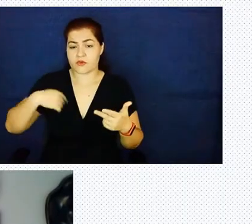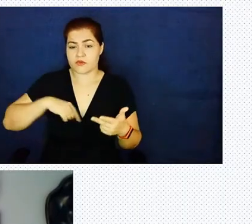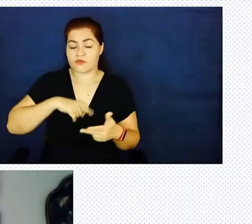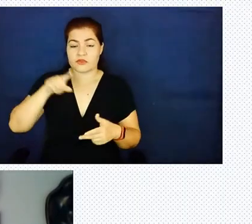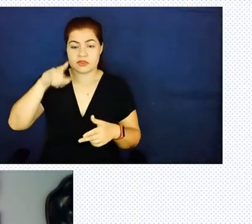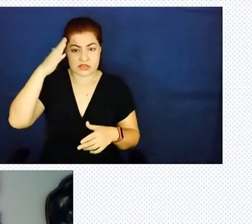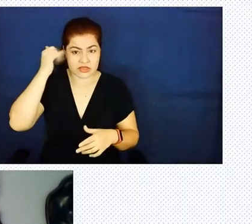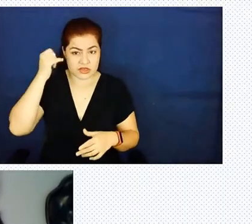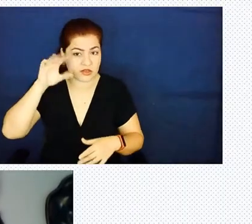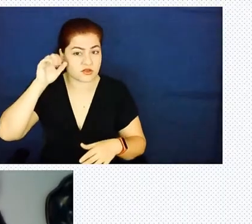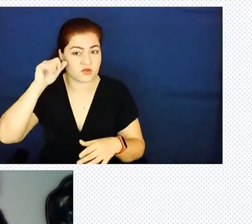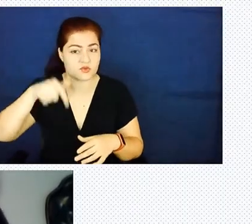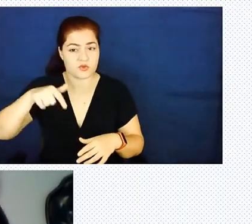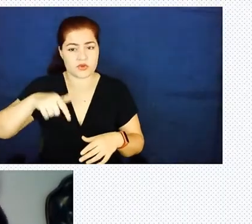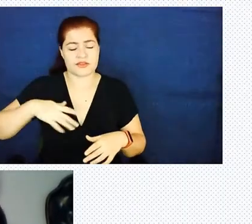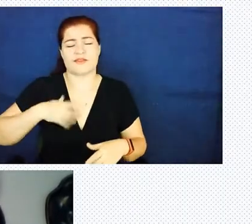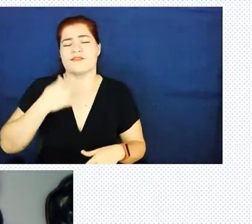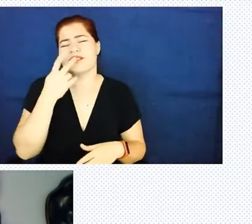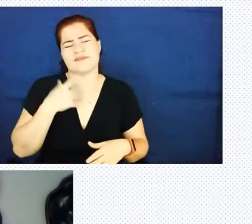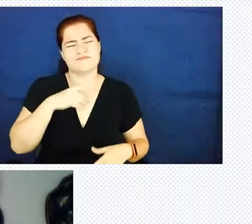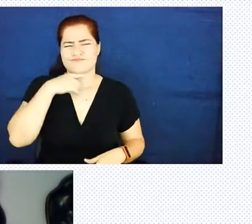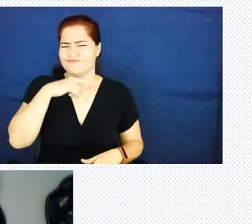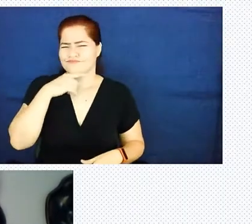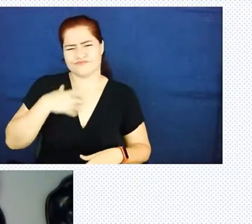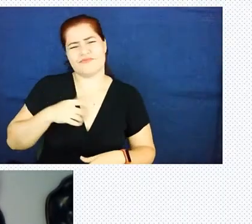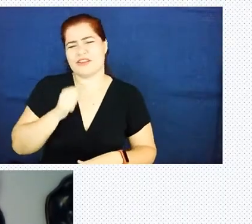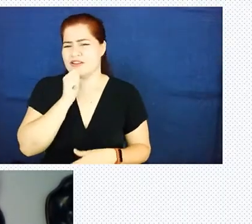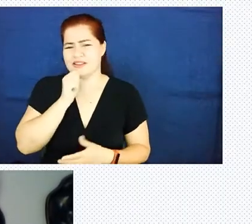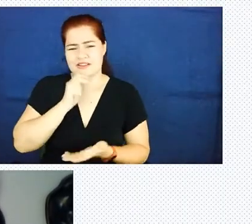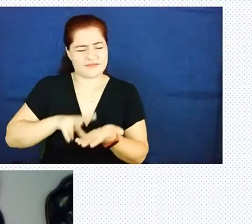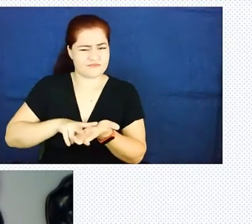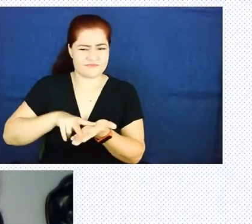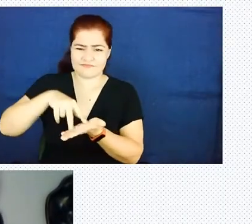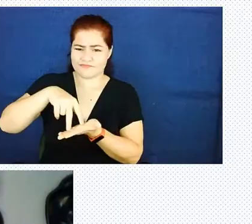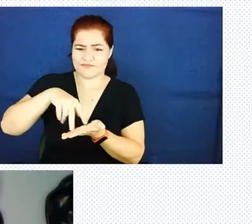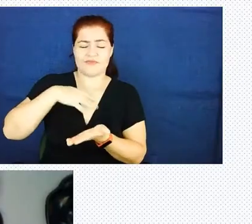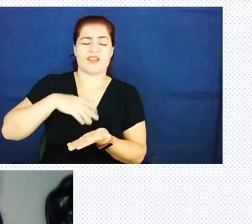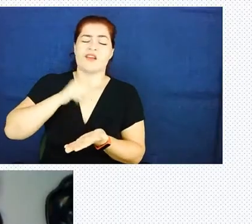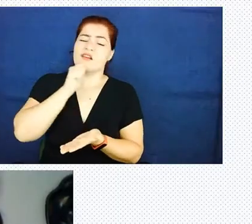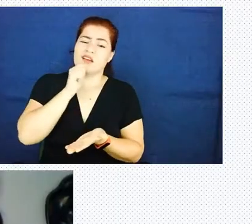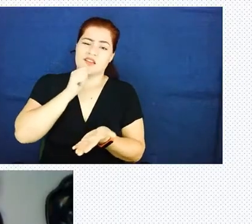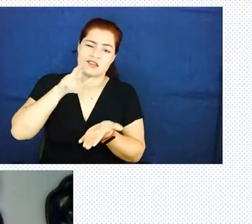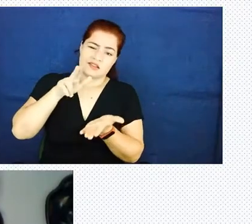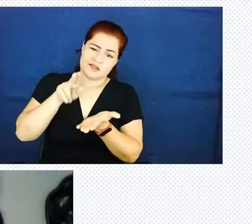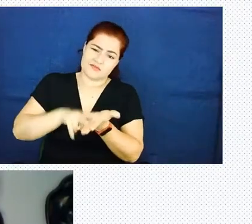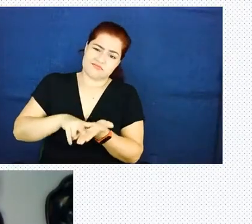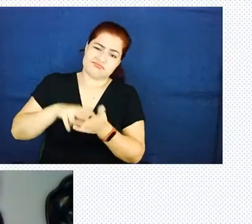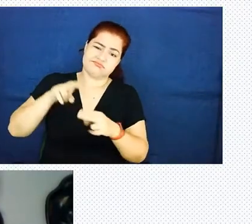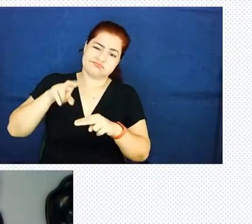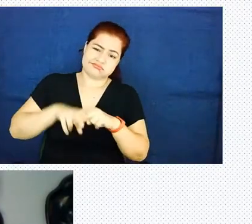escutou aqui, chegar e dizer assim: eu ainda não estou levantando, eu ainda me sinto sentada.